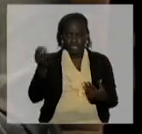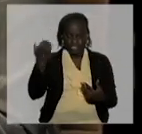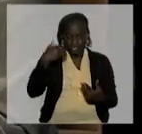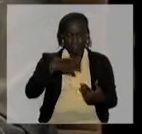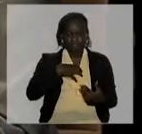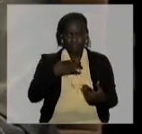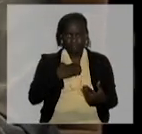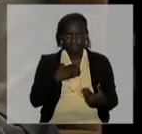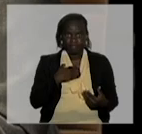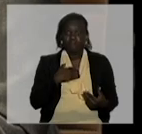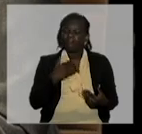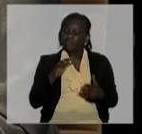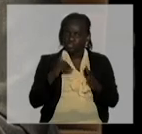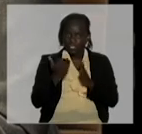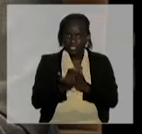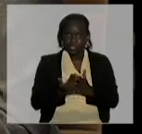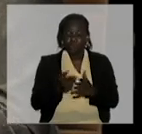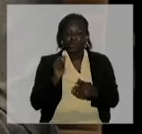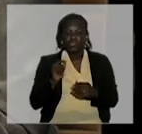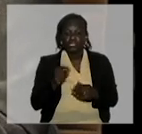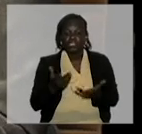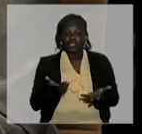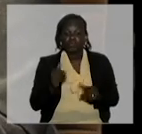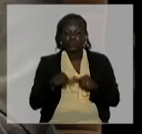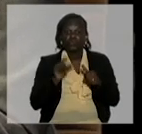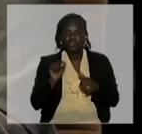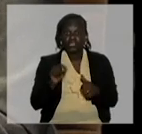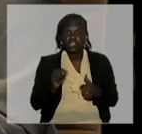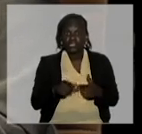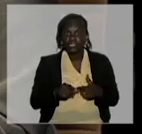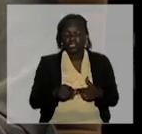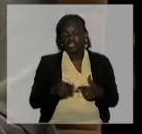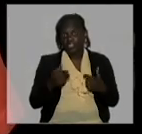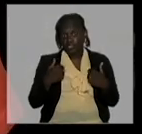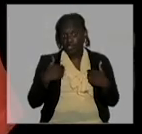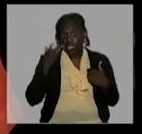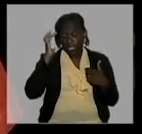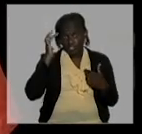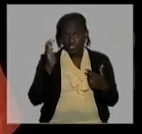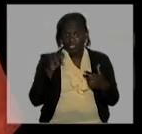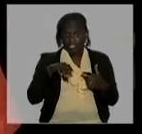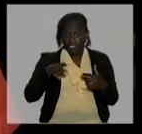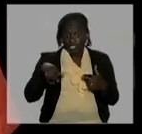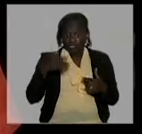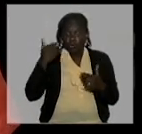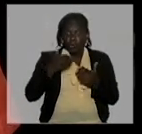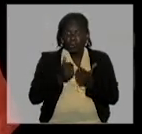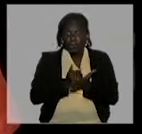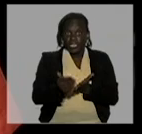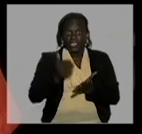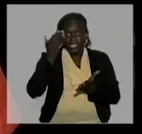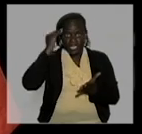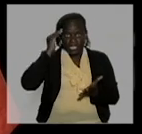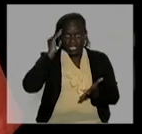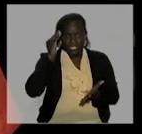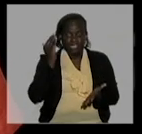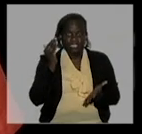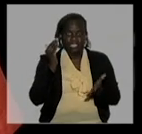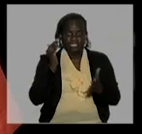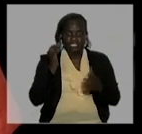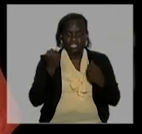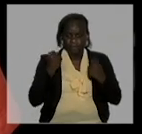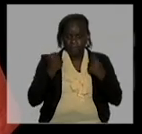mudado muita coisa dentro de você. Totalmente. O quê? Olha, eu acho que quando a gente começa a